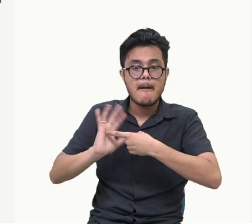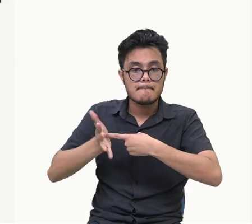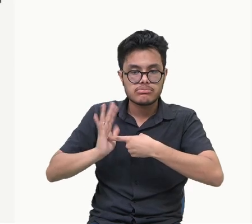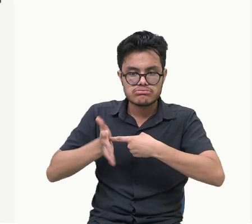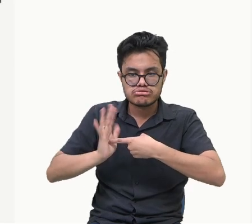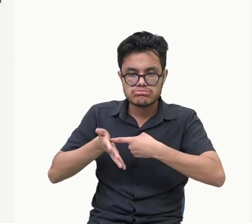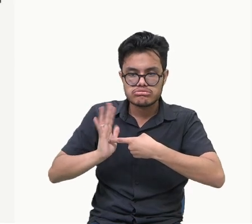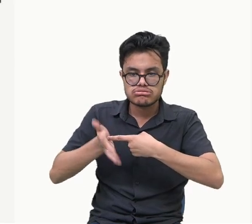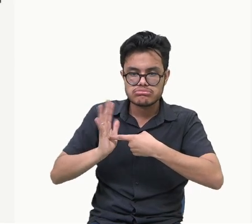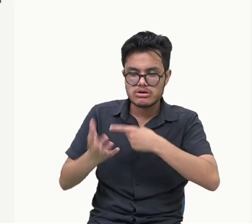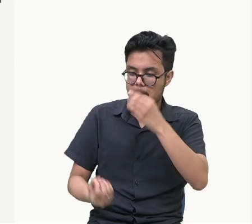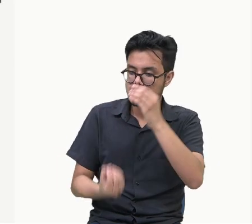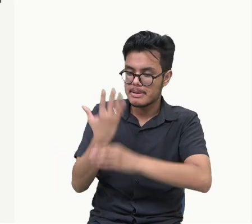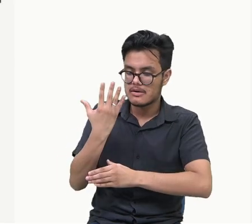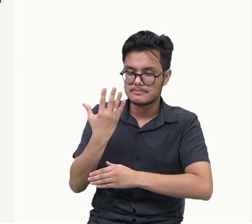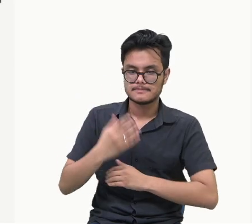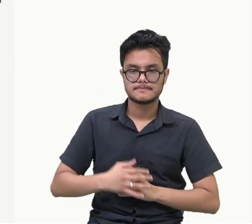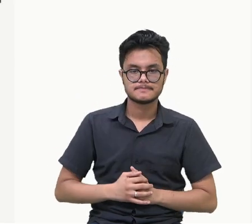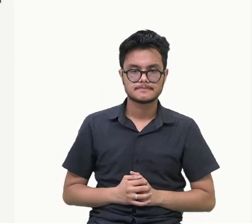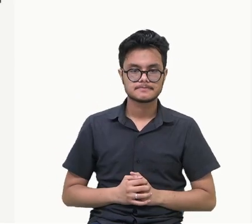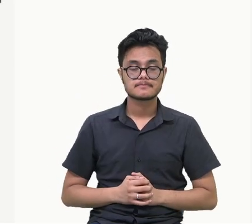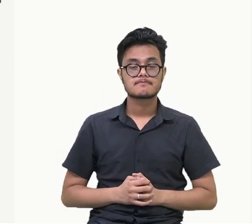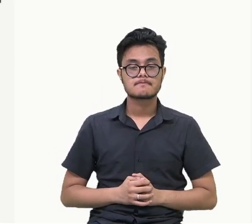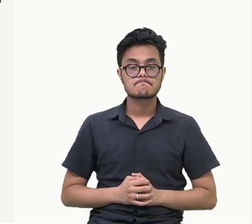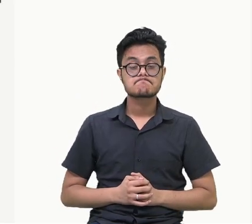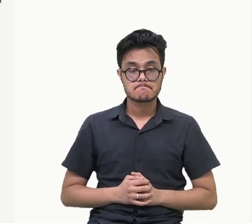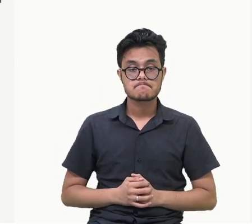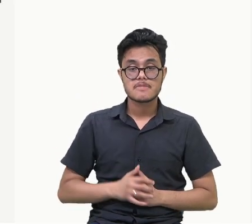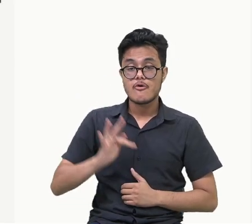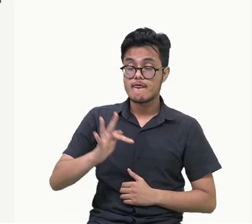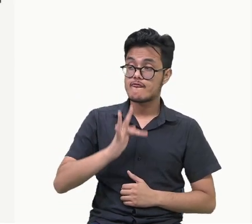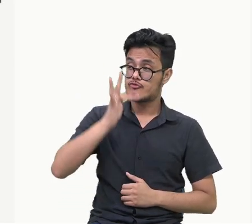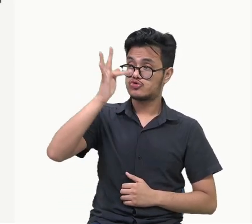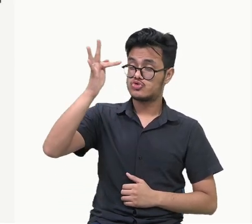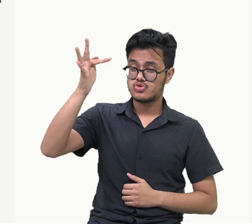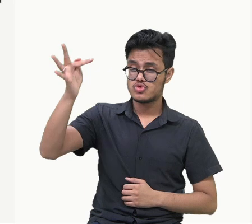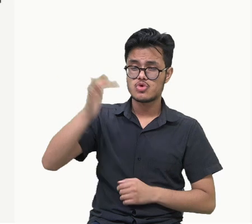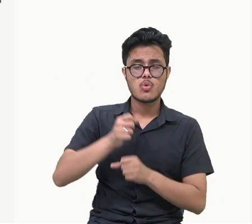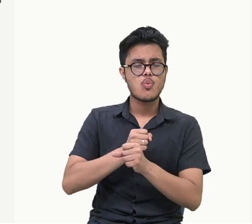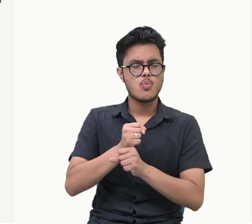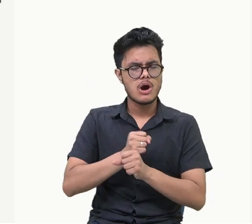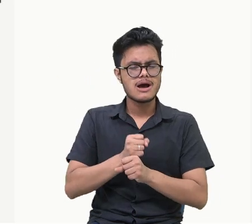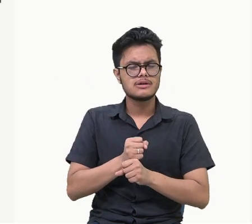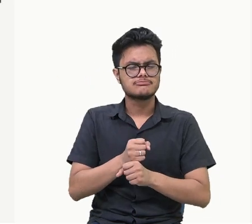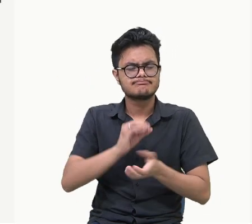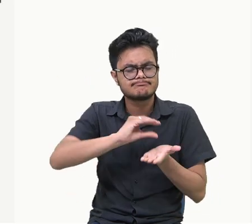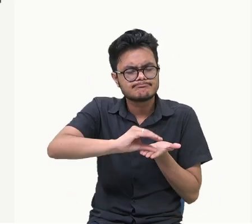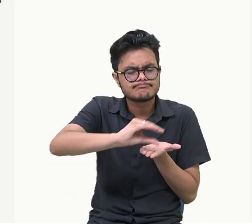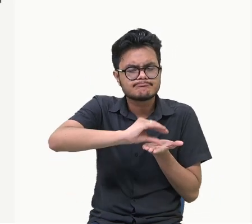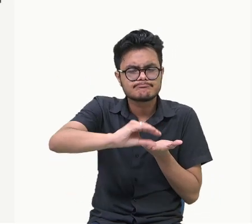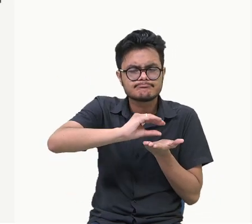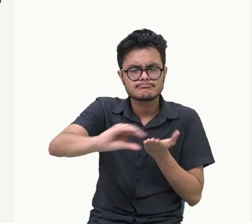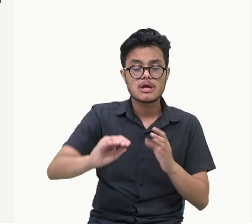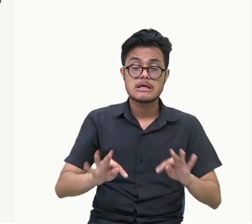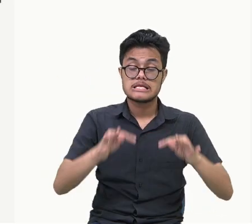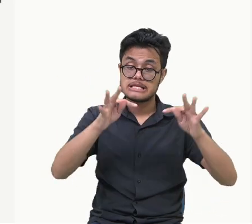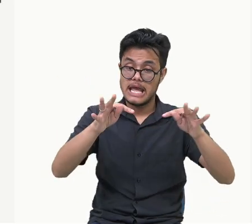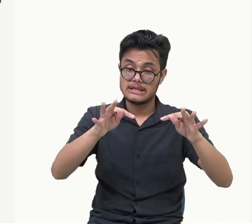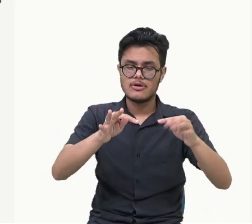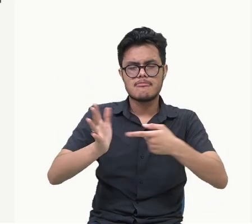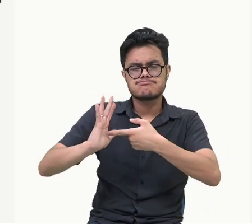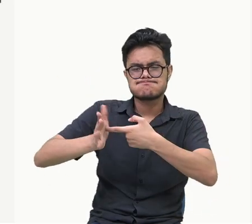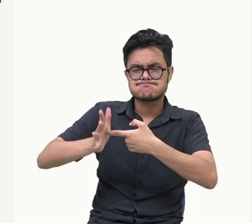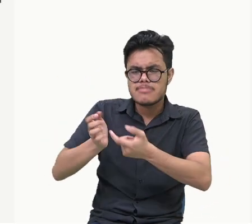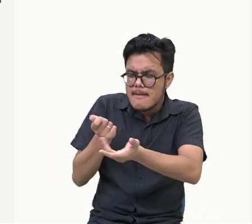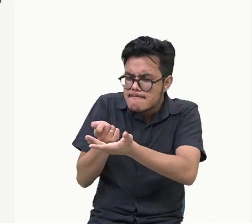ok? No ano seguinte, investiu em tecnologia, adquirindo novas